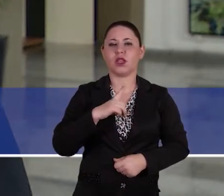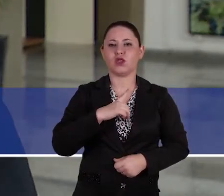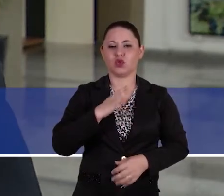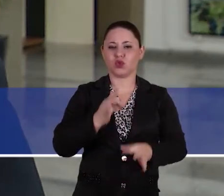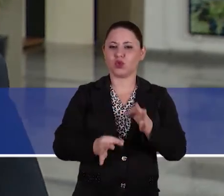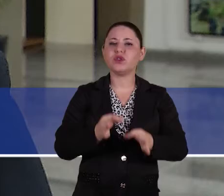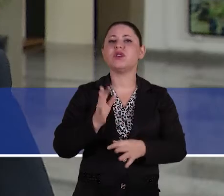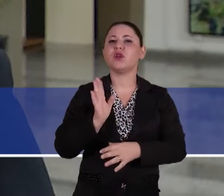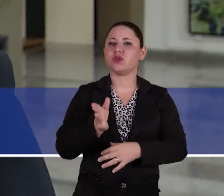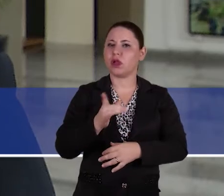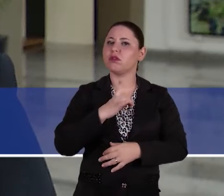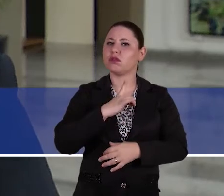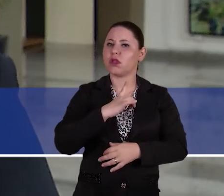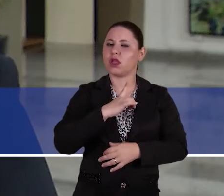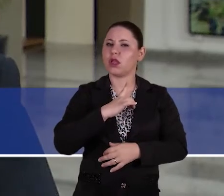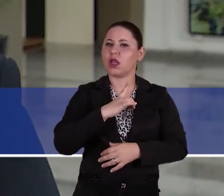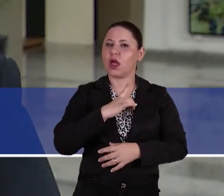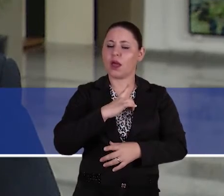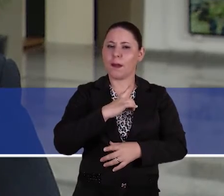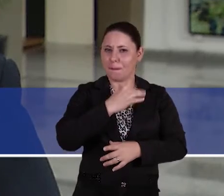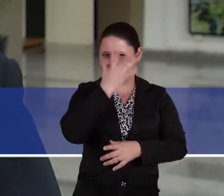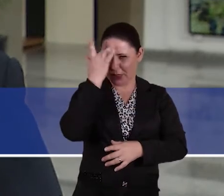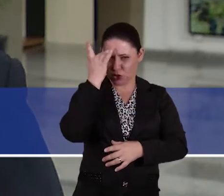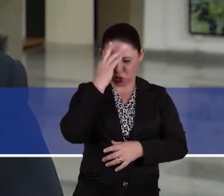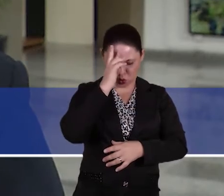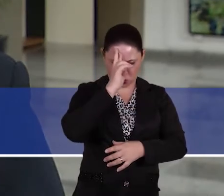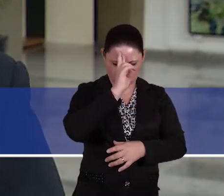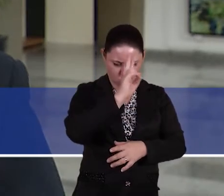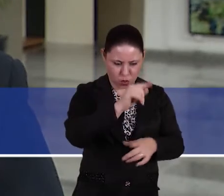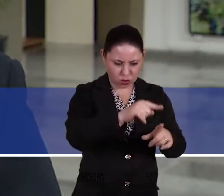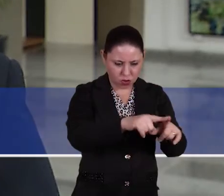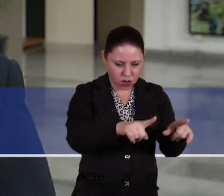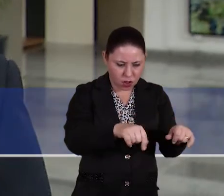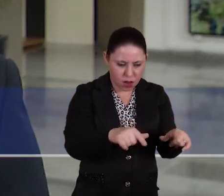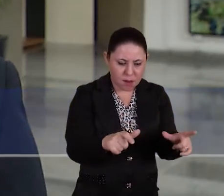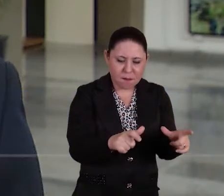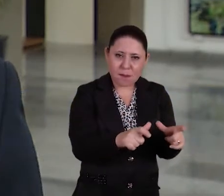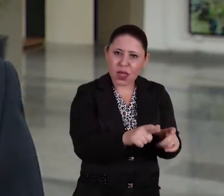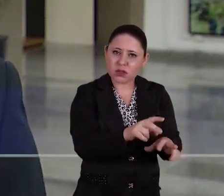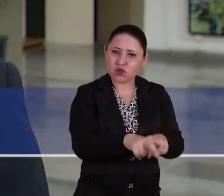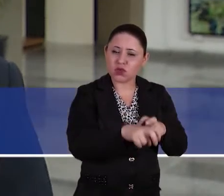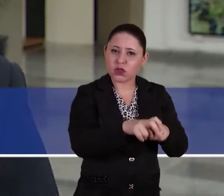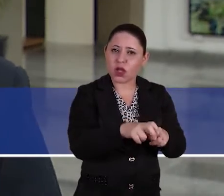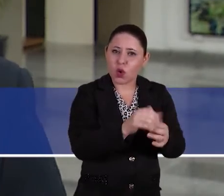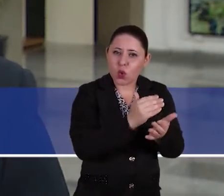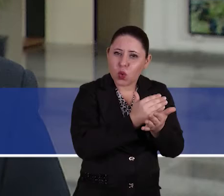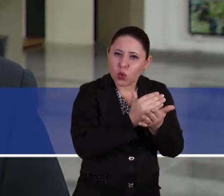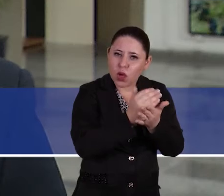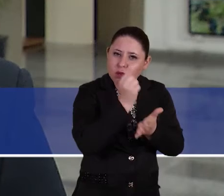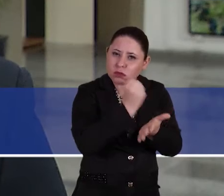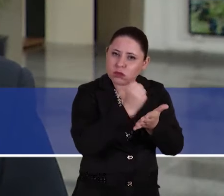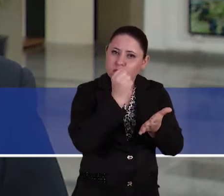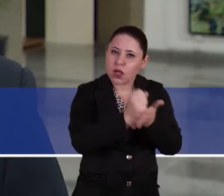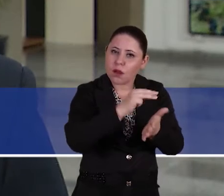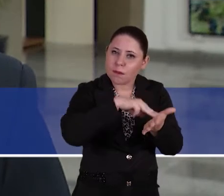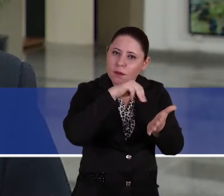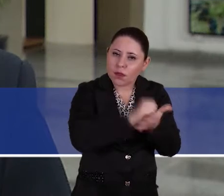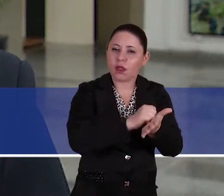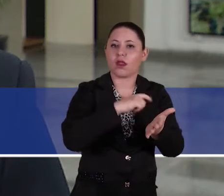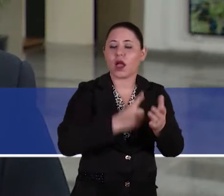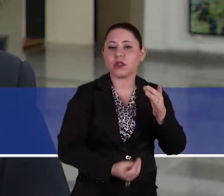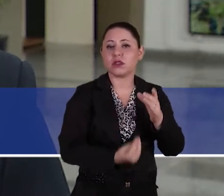questão judicial onde o pequeno produtor que está em processo de regularização